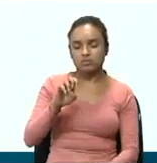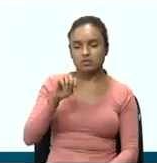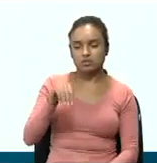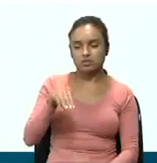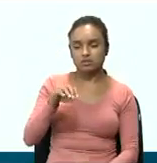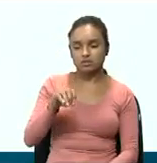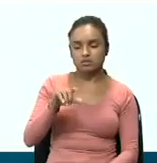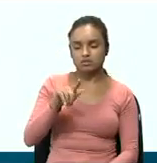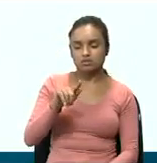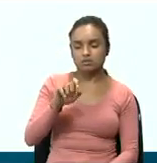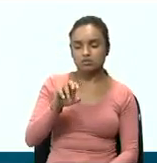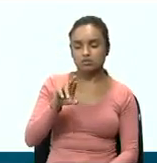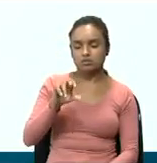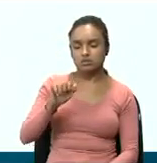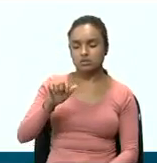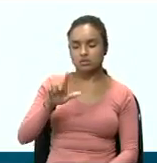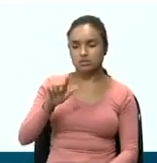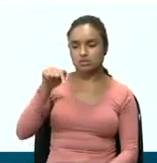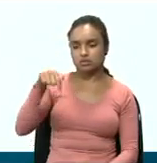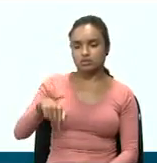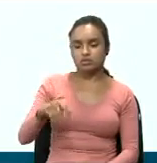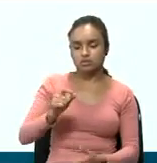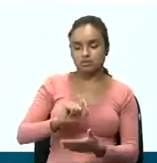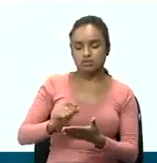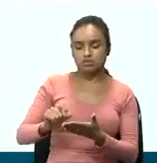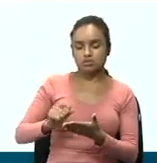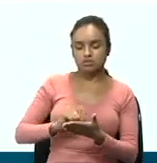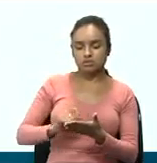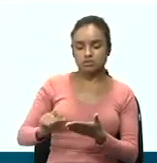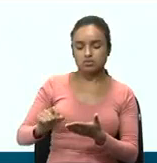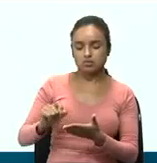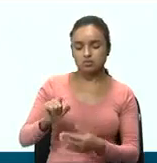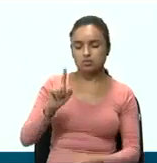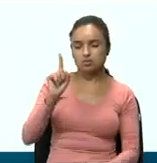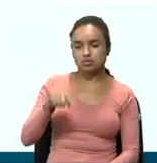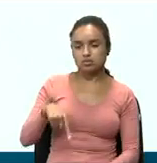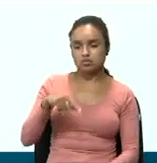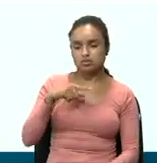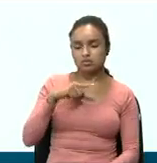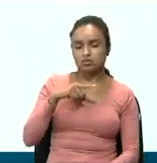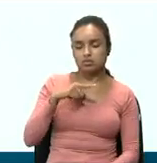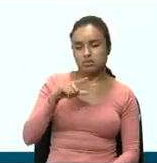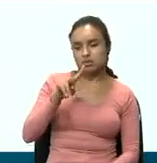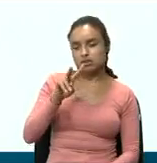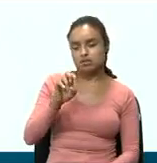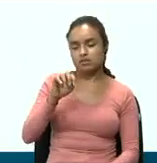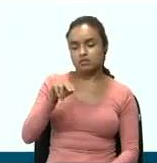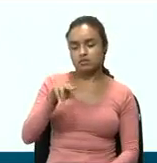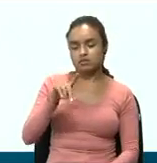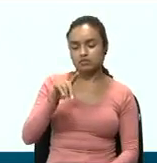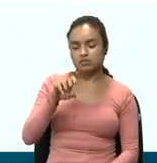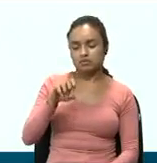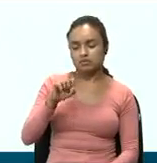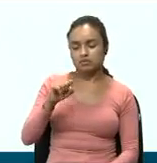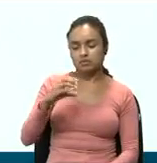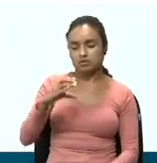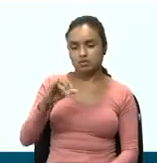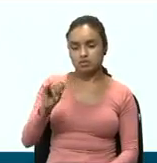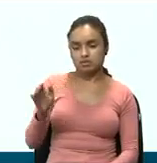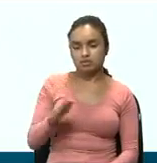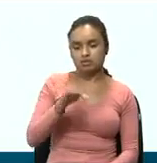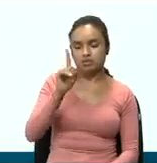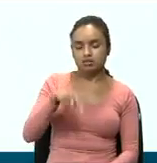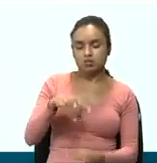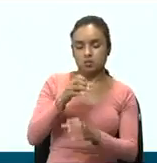série escrita na notação de que evidencia o termo geral, pode ser o